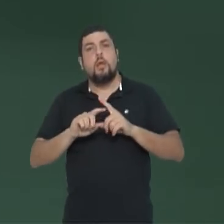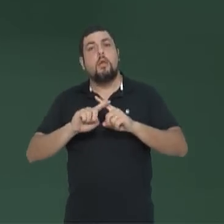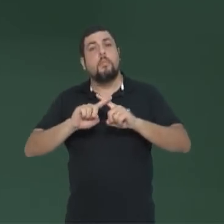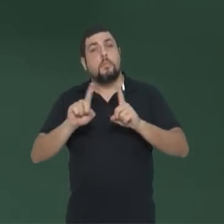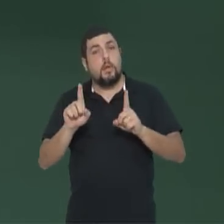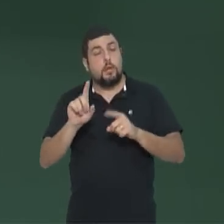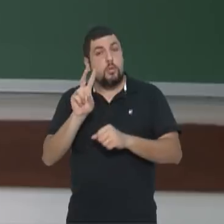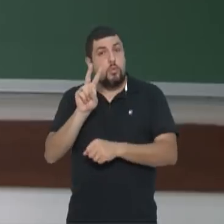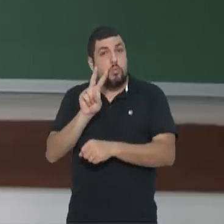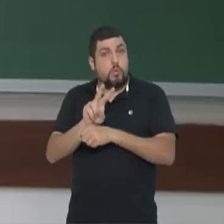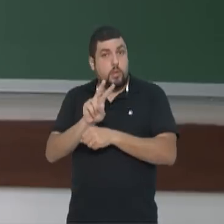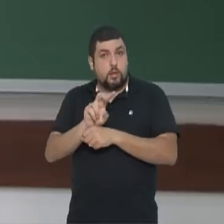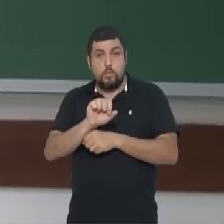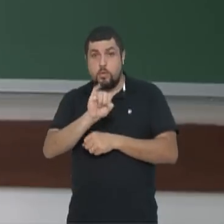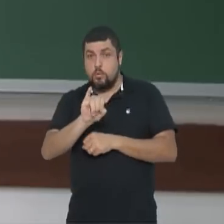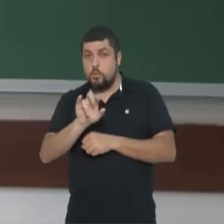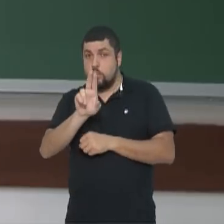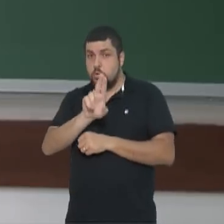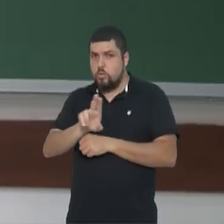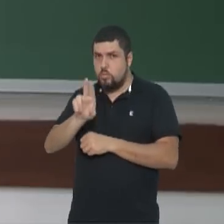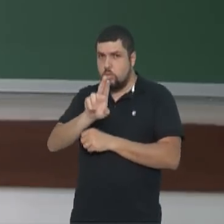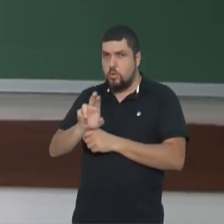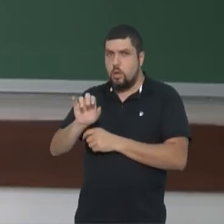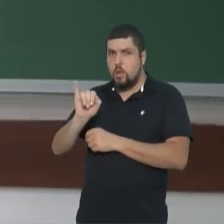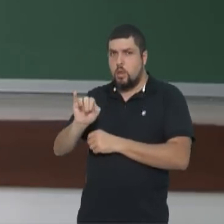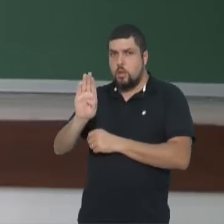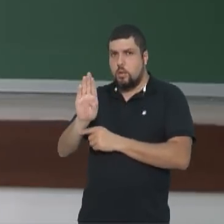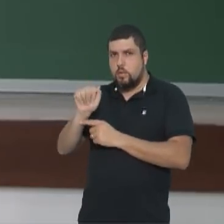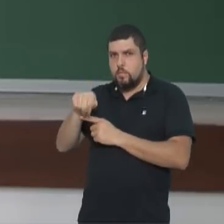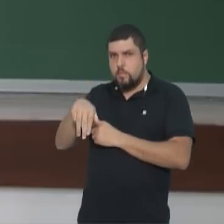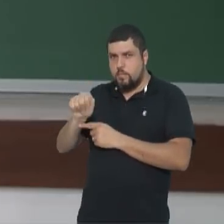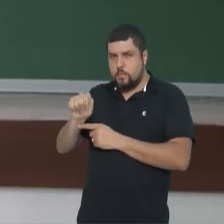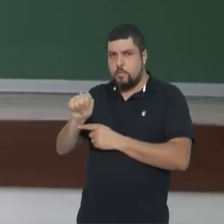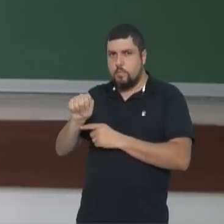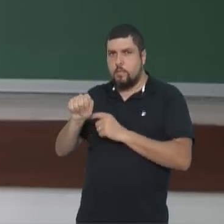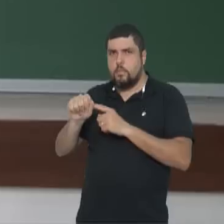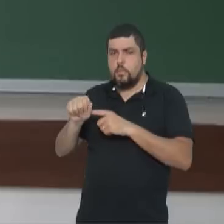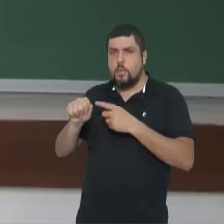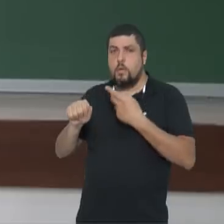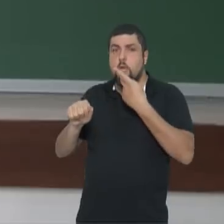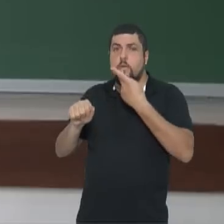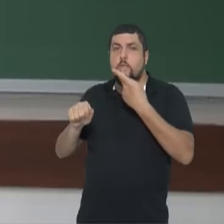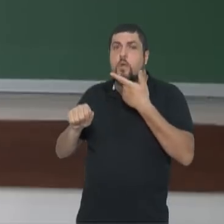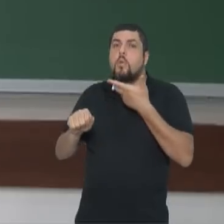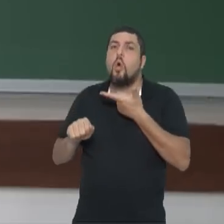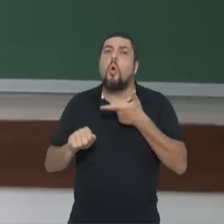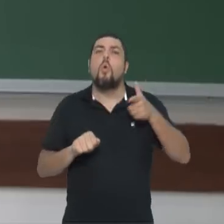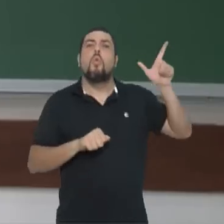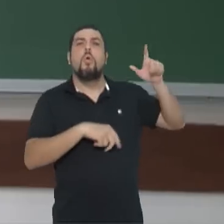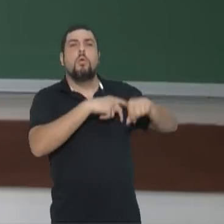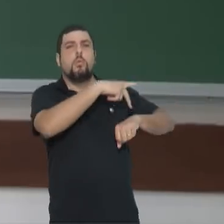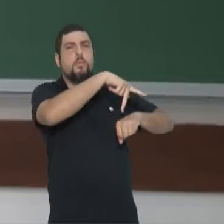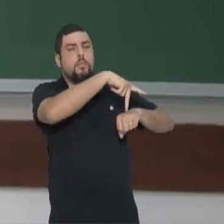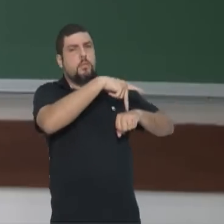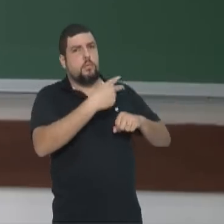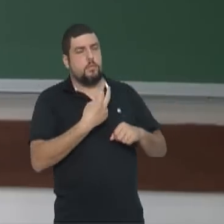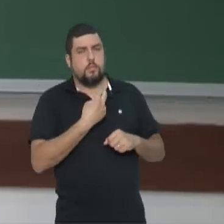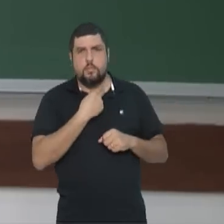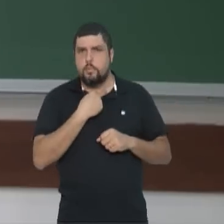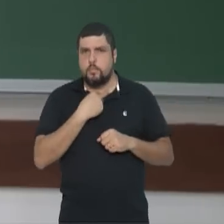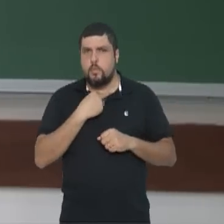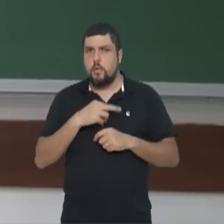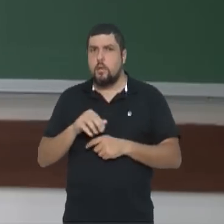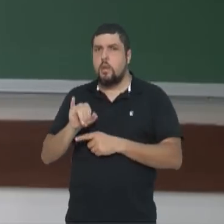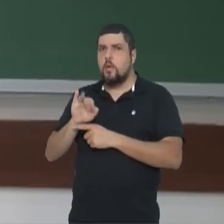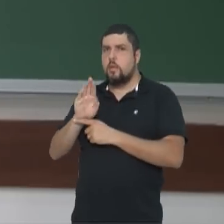vocês usaram o IBAMA, assim como eu usei aqui, não posso falar agora sobre outro país, né?